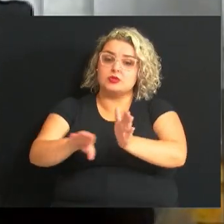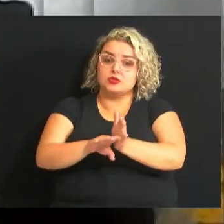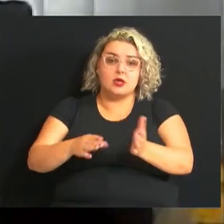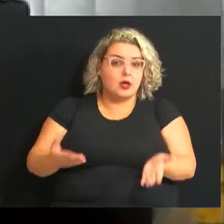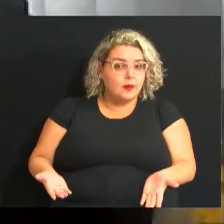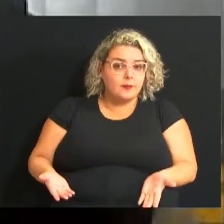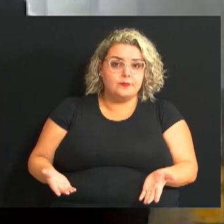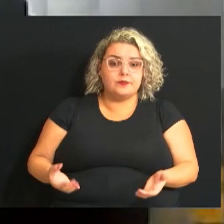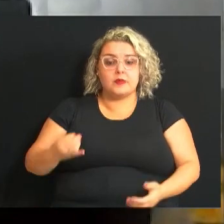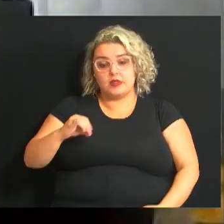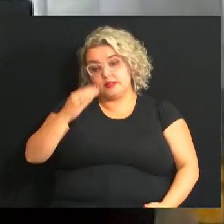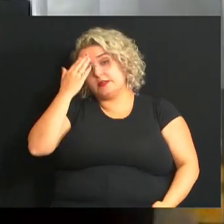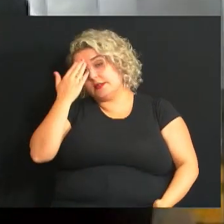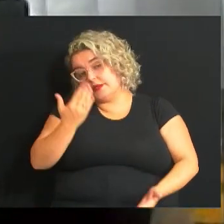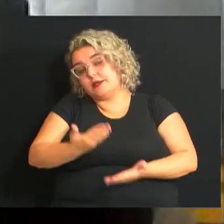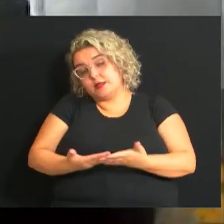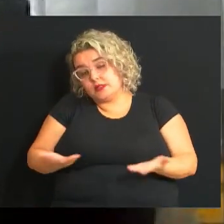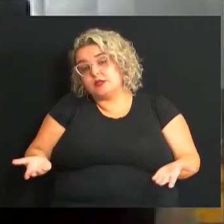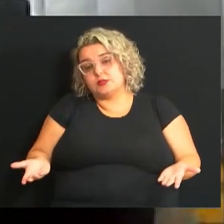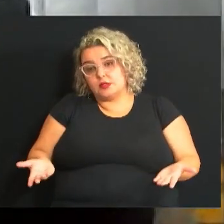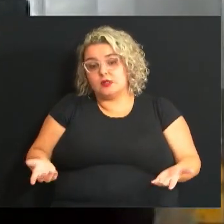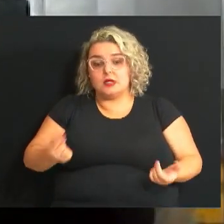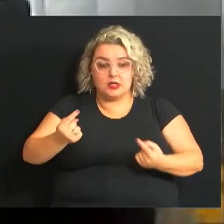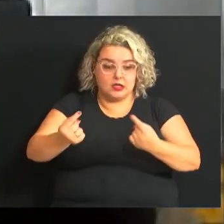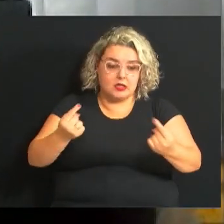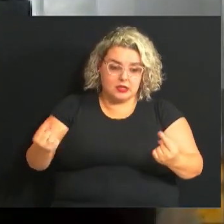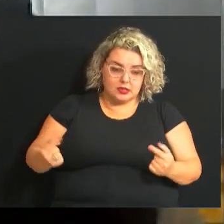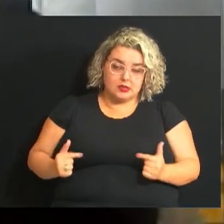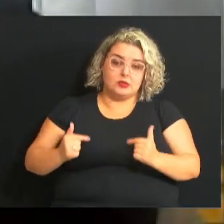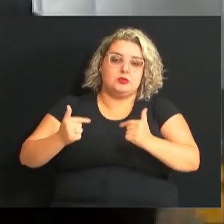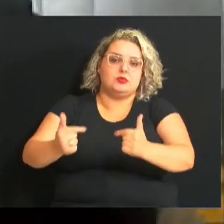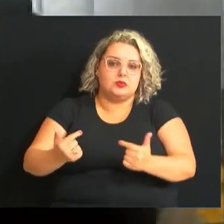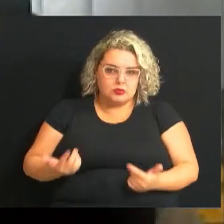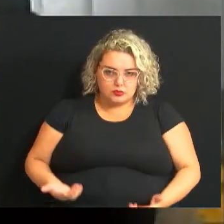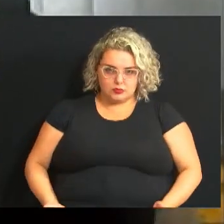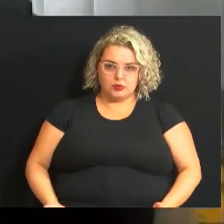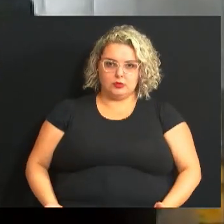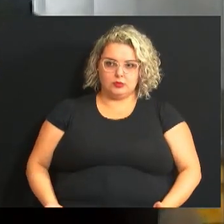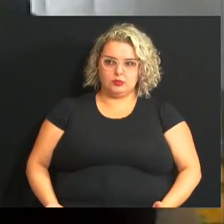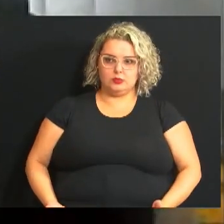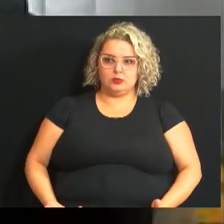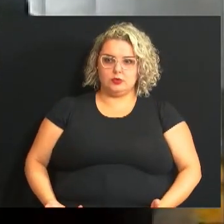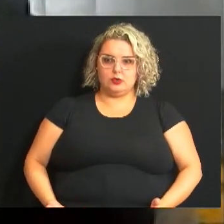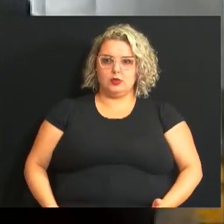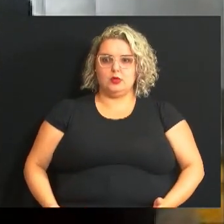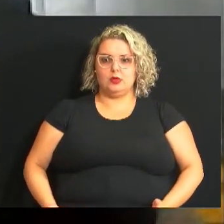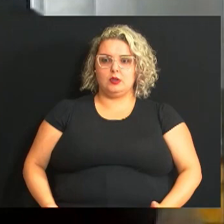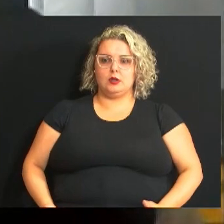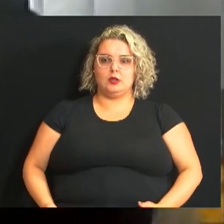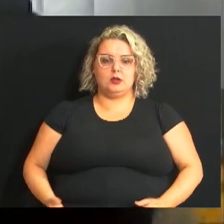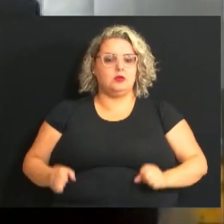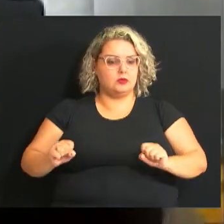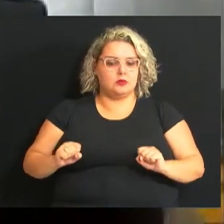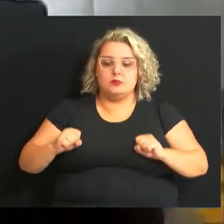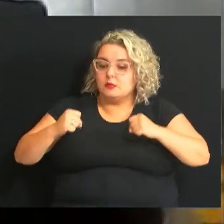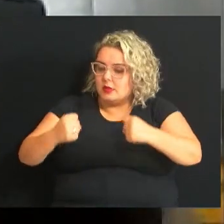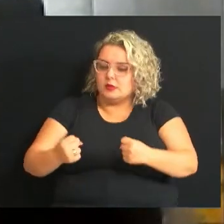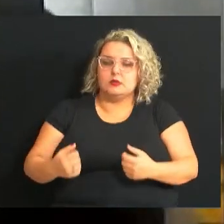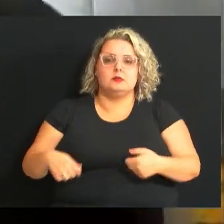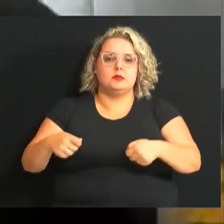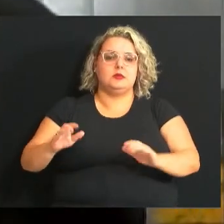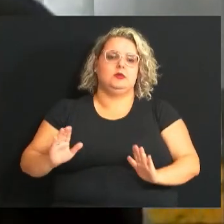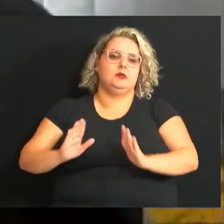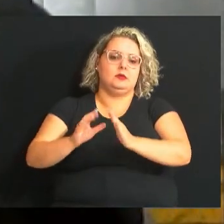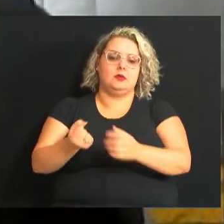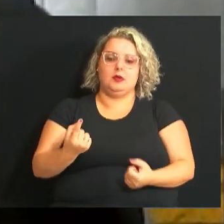né? Então, cada um tem a sua luta, né? Cada um tem a batalha que tem que enfrentar. Algumas